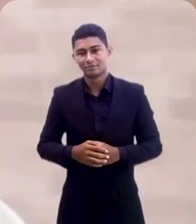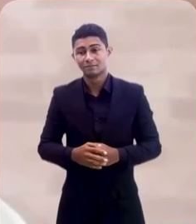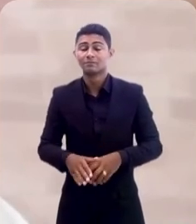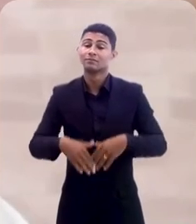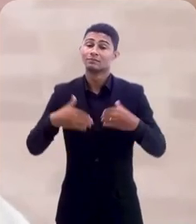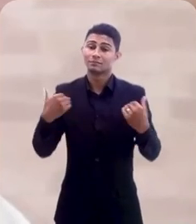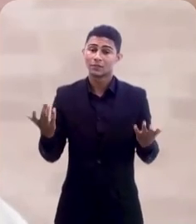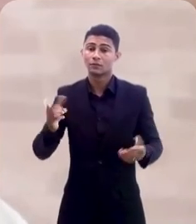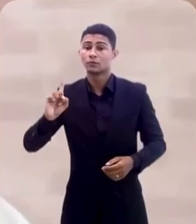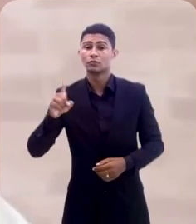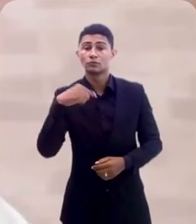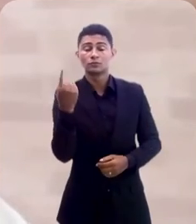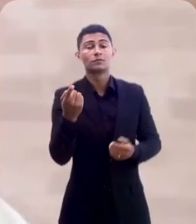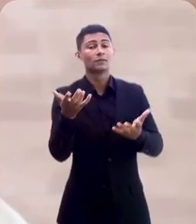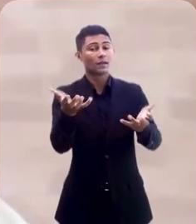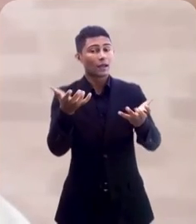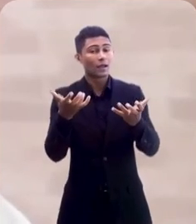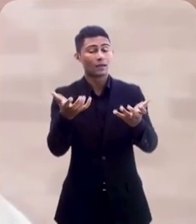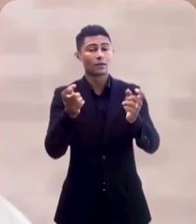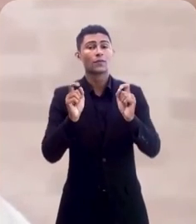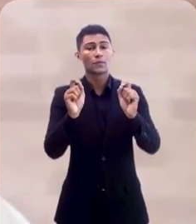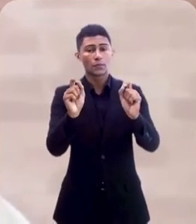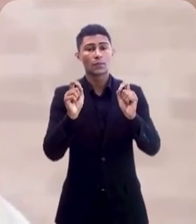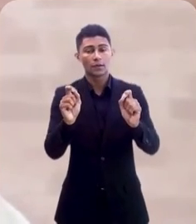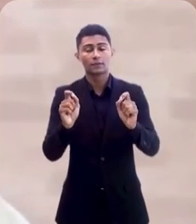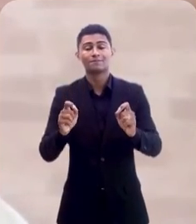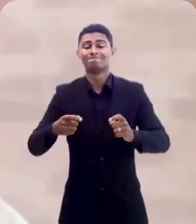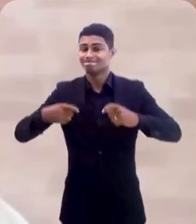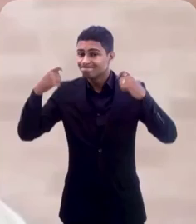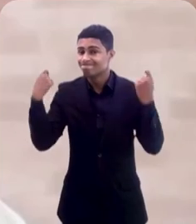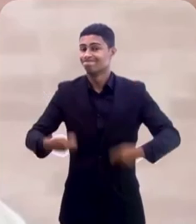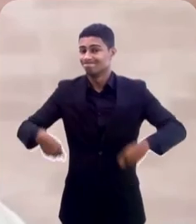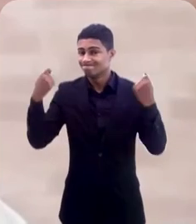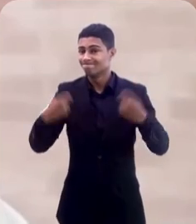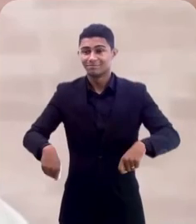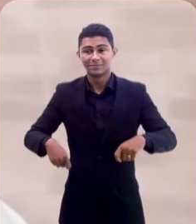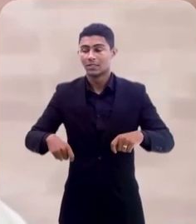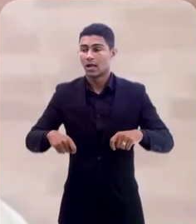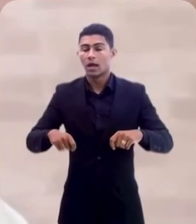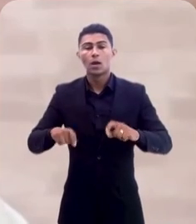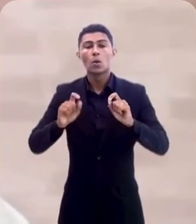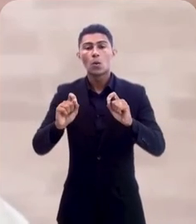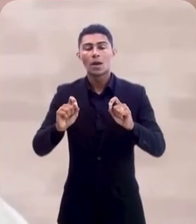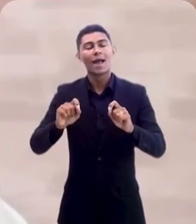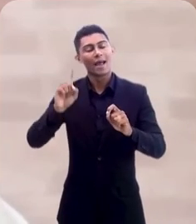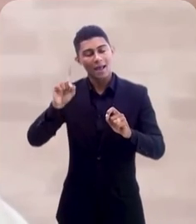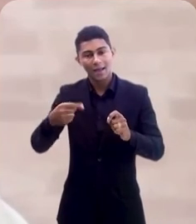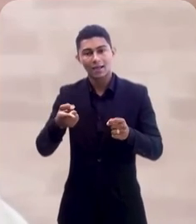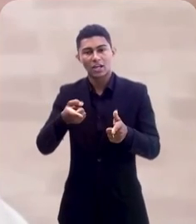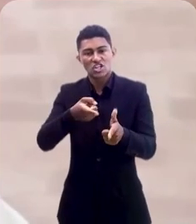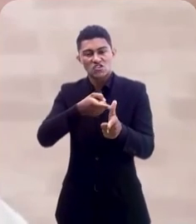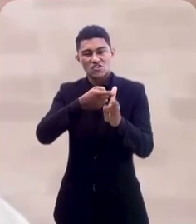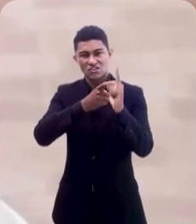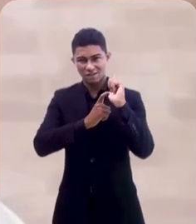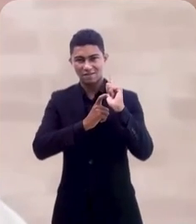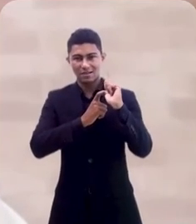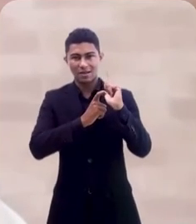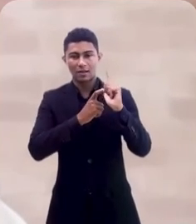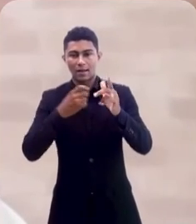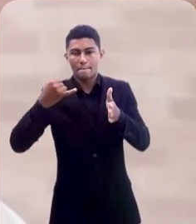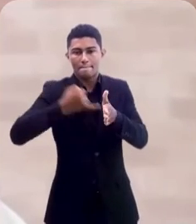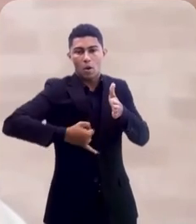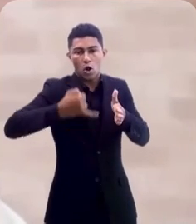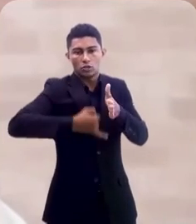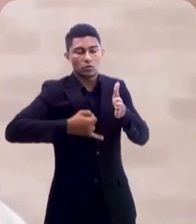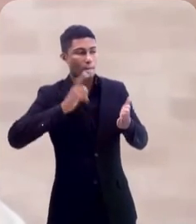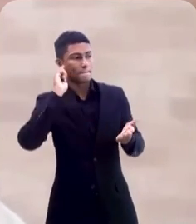gerações. O que nós pretendemos é o diferimento ou o adiamento do pagamento